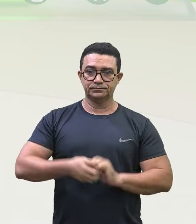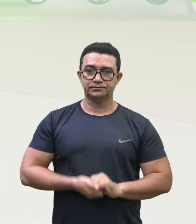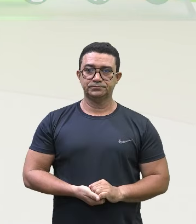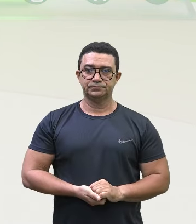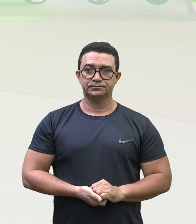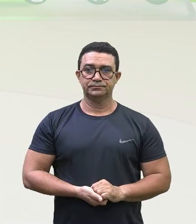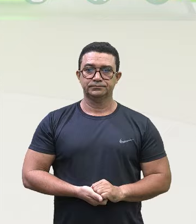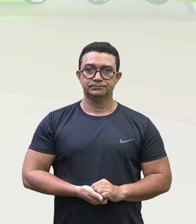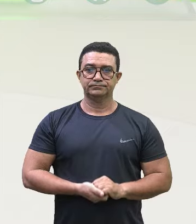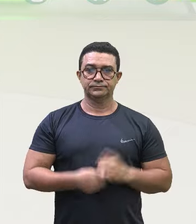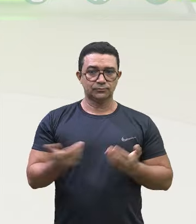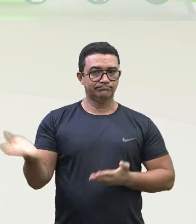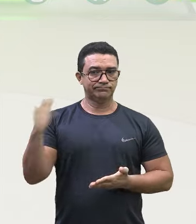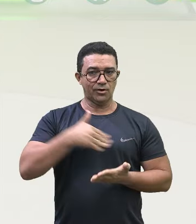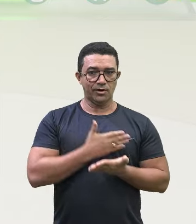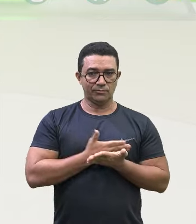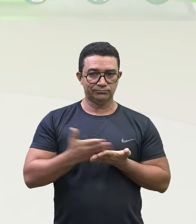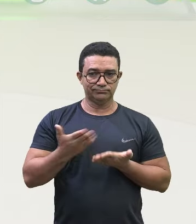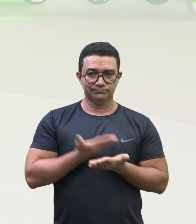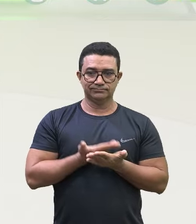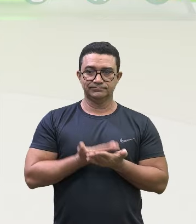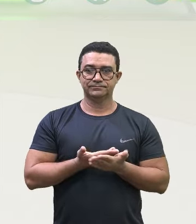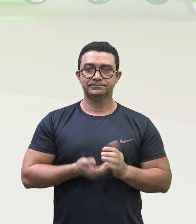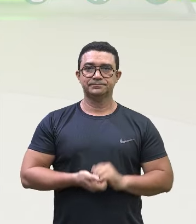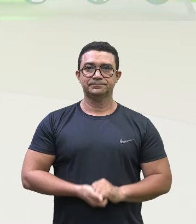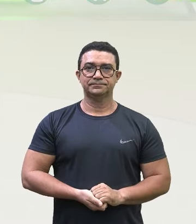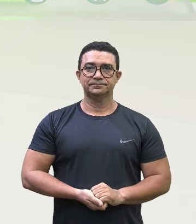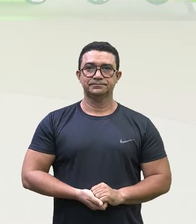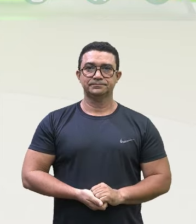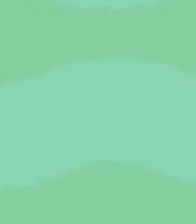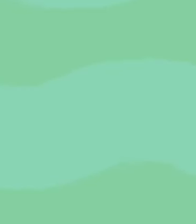global. Então vamos para a nossa aula.